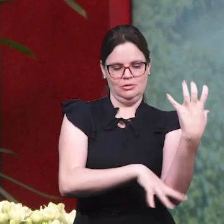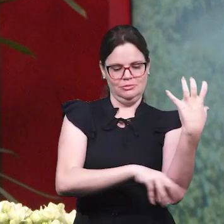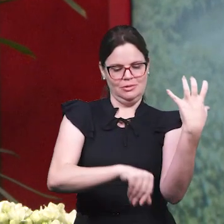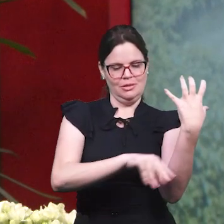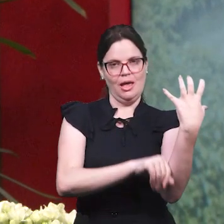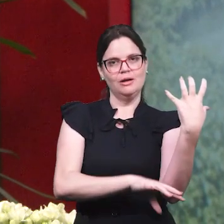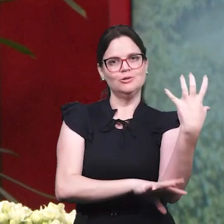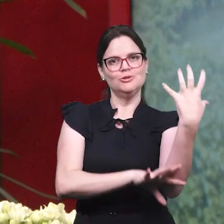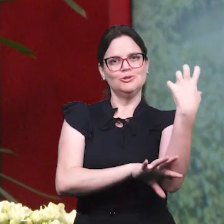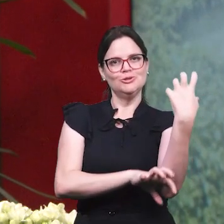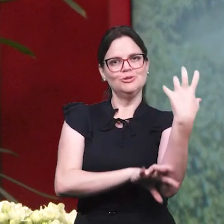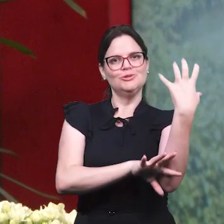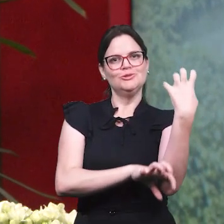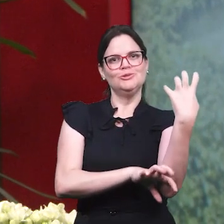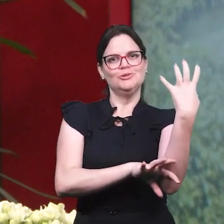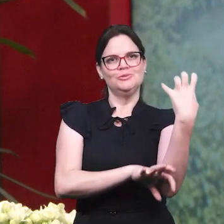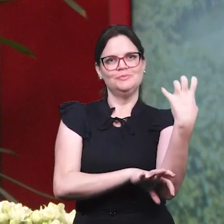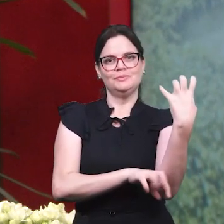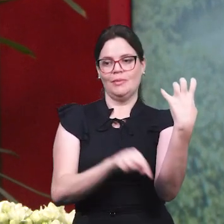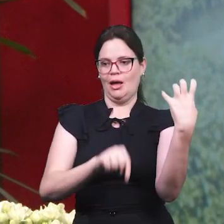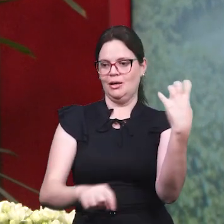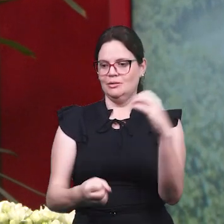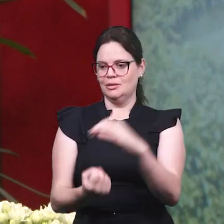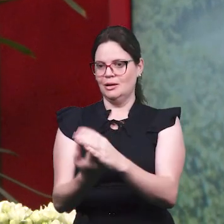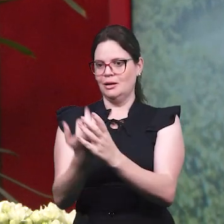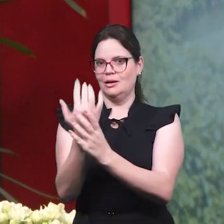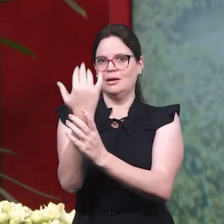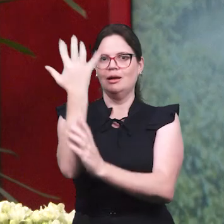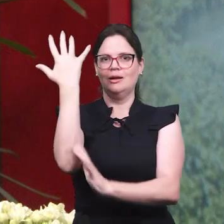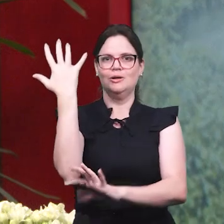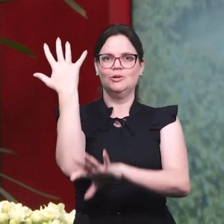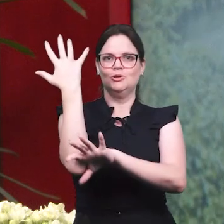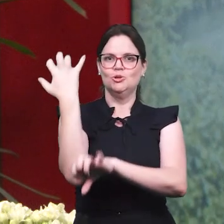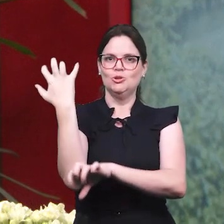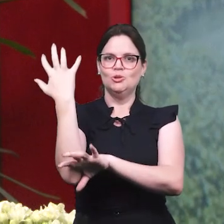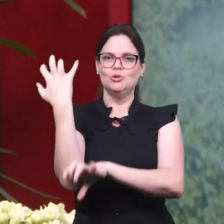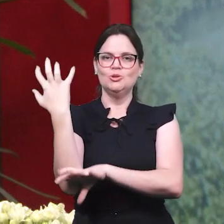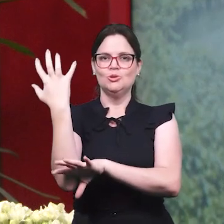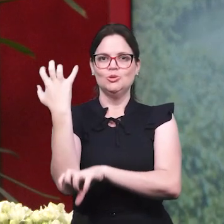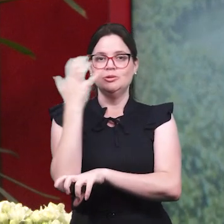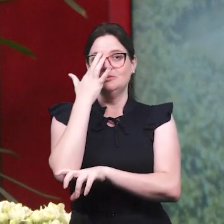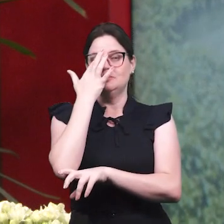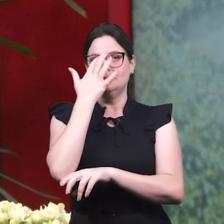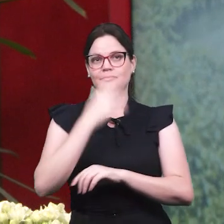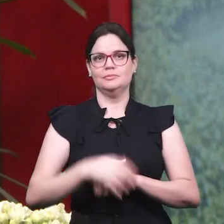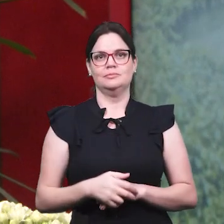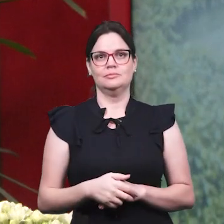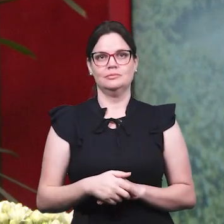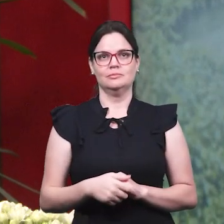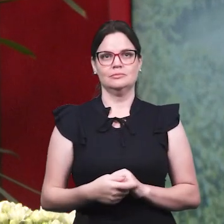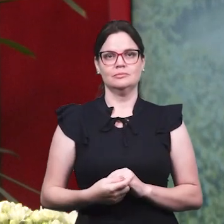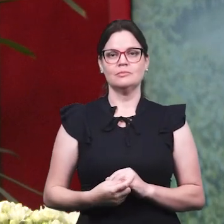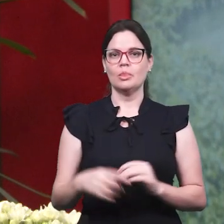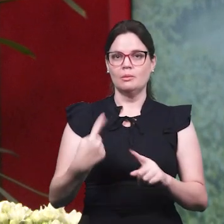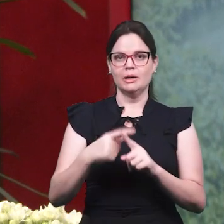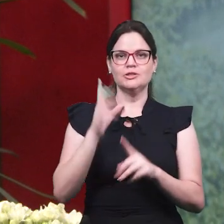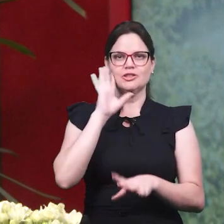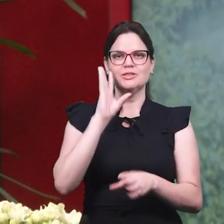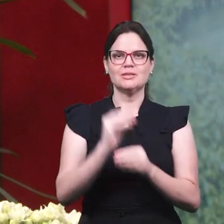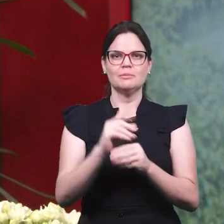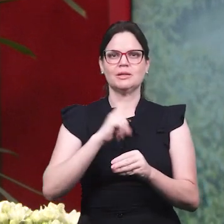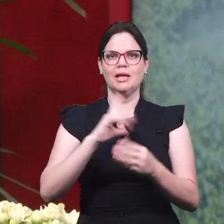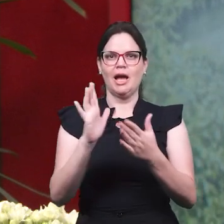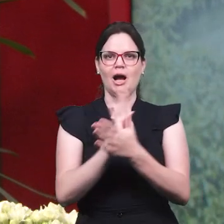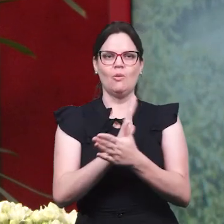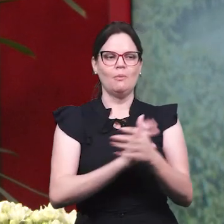solo e você vai colocar uma outra cultura, né? A gente está numa fase aí de troca de culturas agrícolas, né?